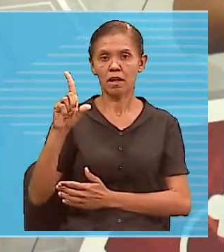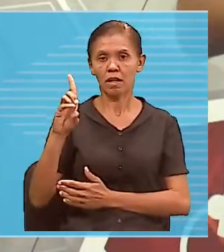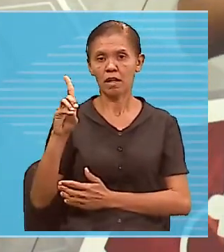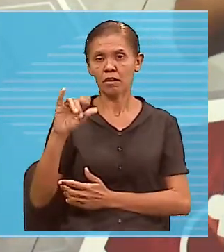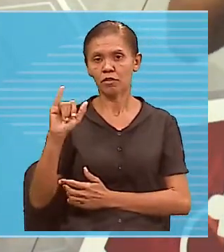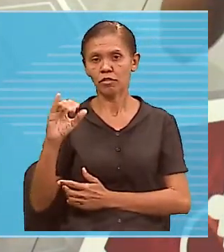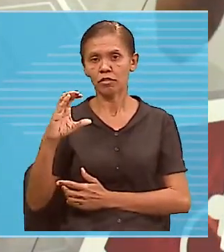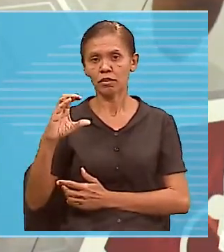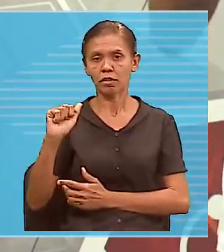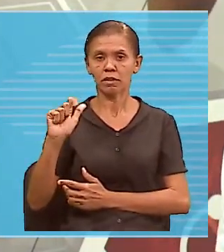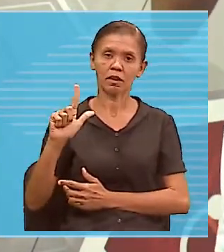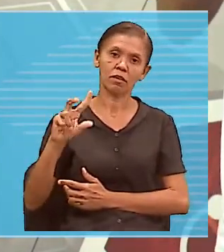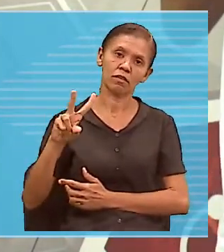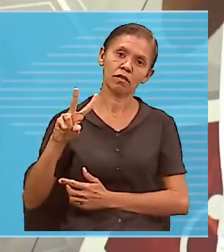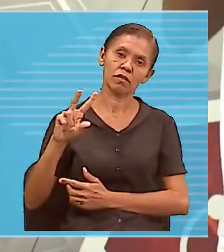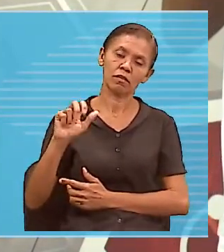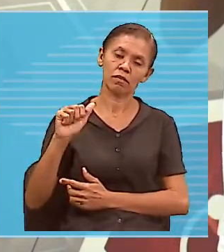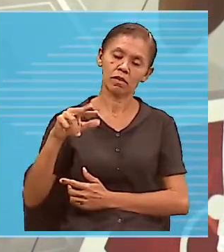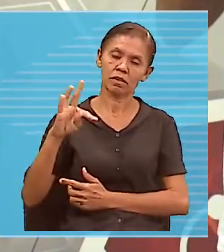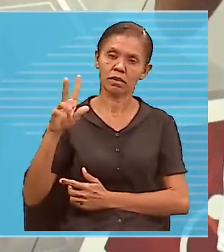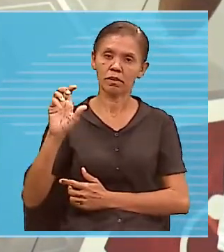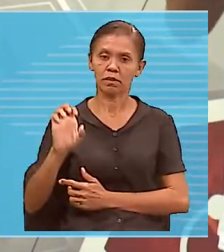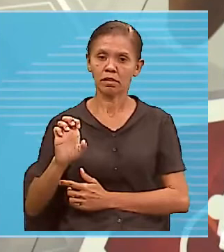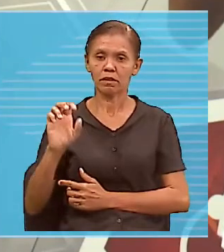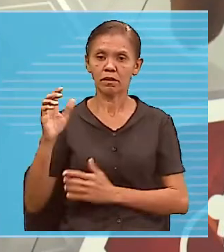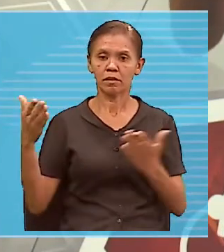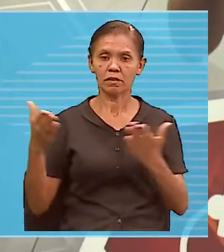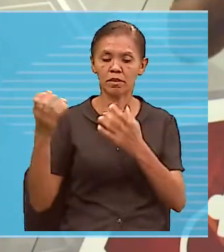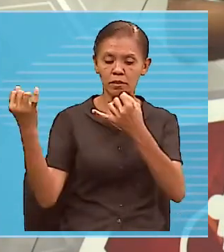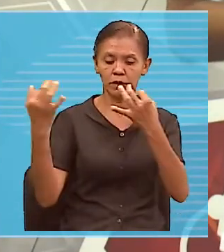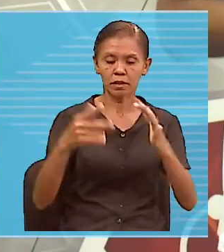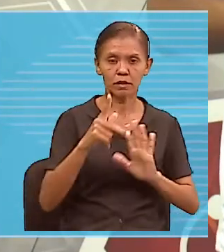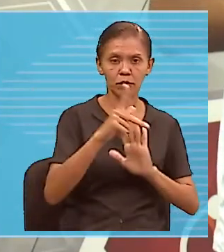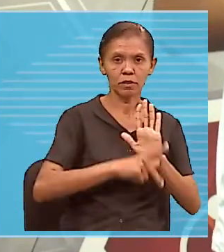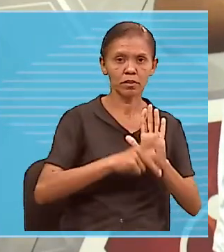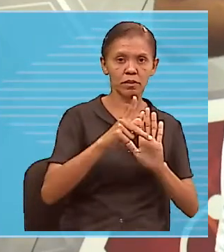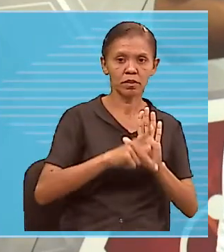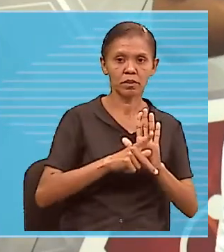Raudi Cavalcante. E ela vai falar sobre o projeto de monitoria